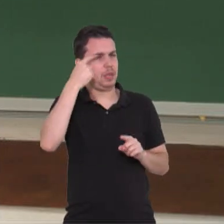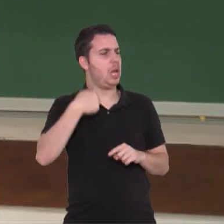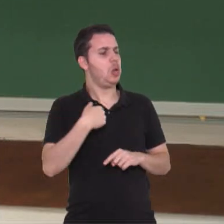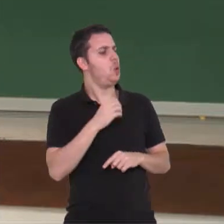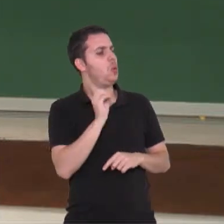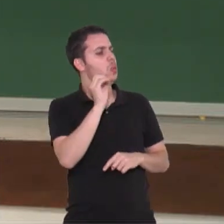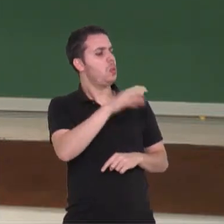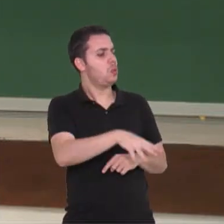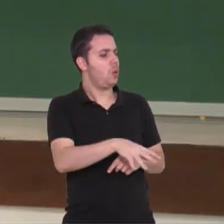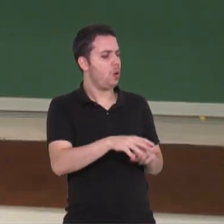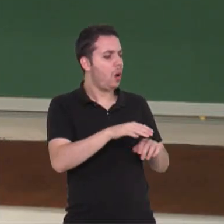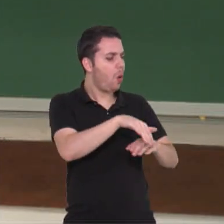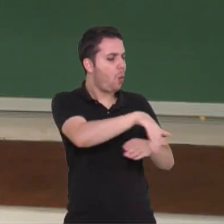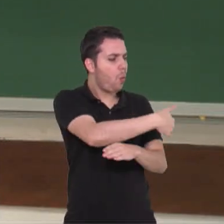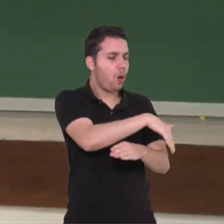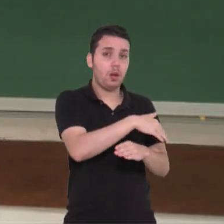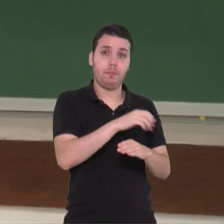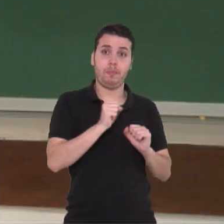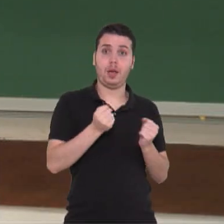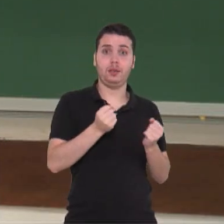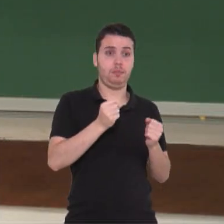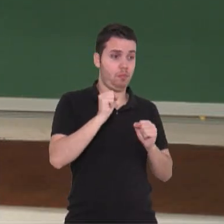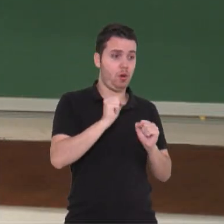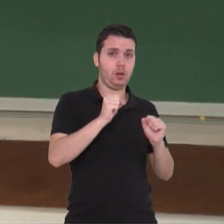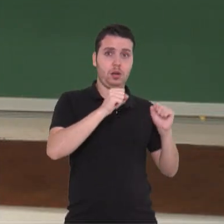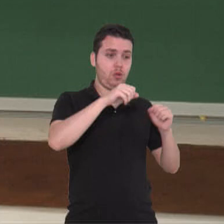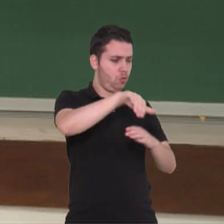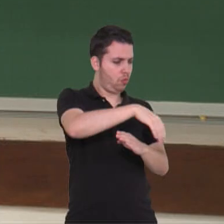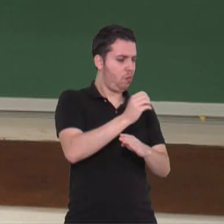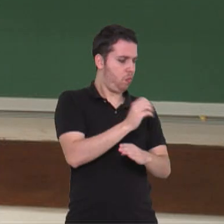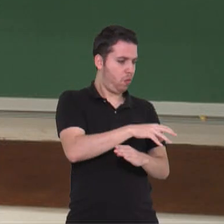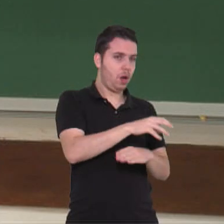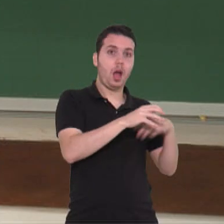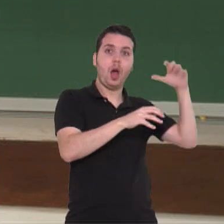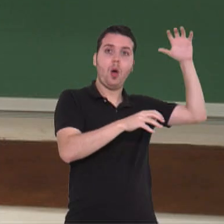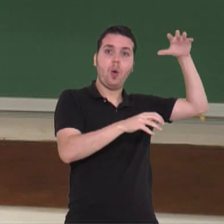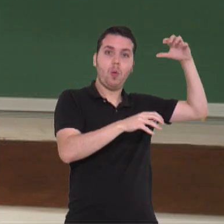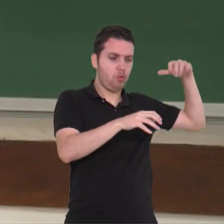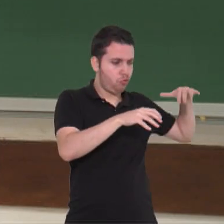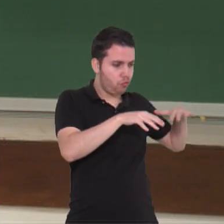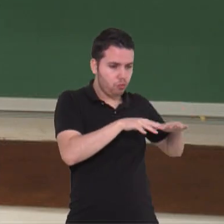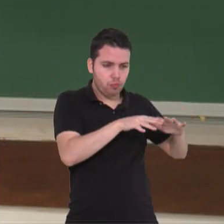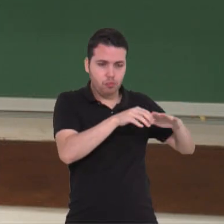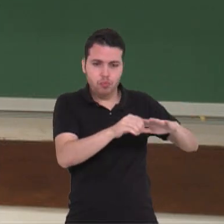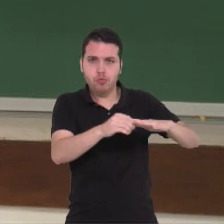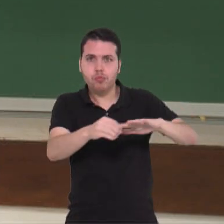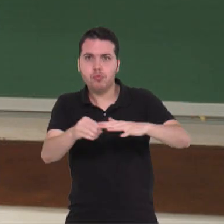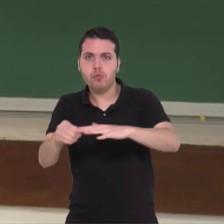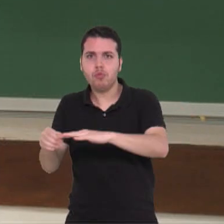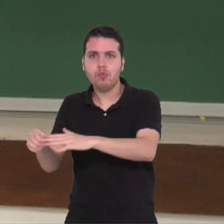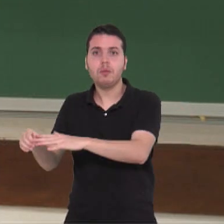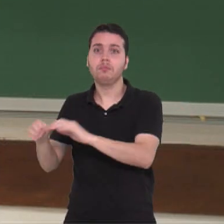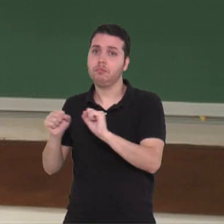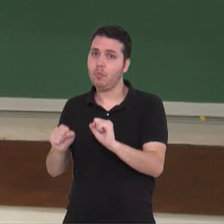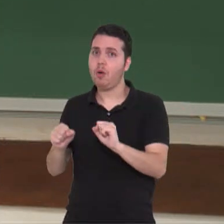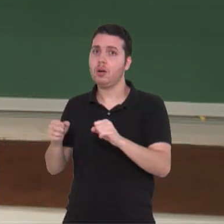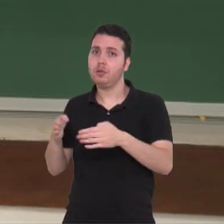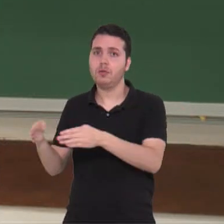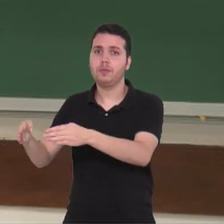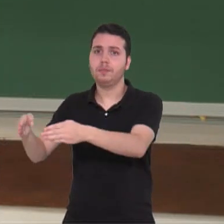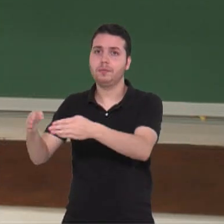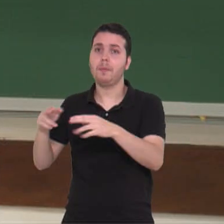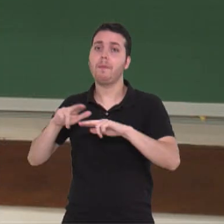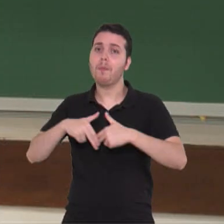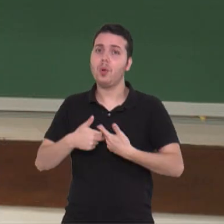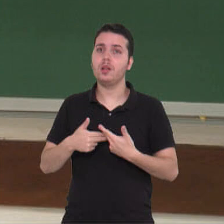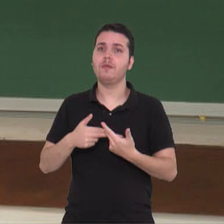a chuva leva, entope. E tem todas essas causas. Então, nesse caso, tem a falta de peixe e na vida